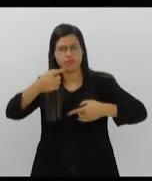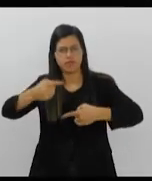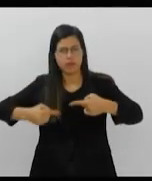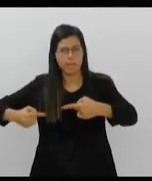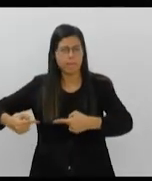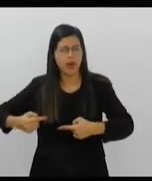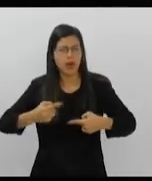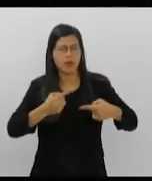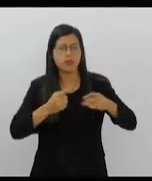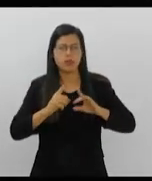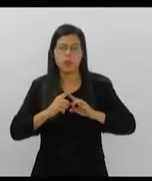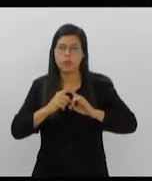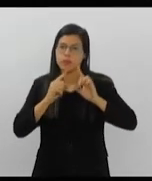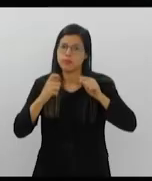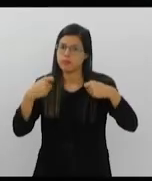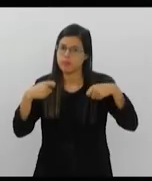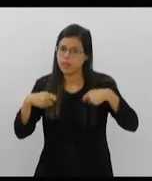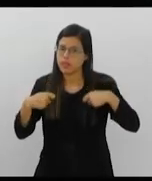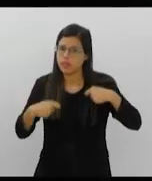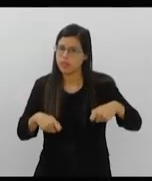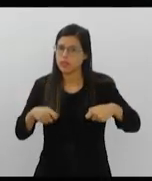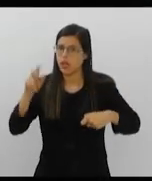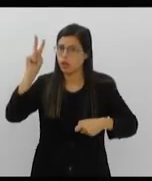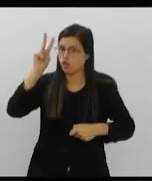mas contando a história